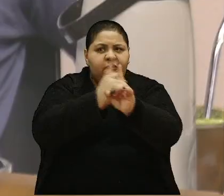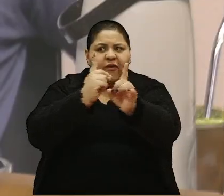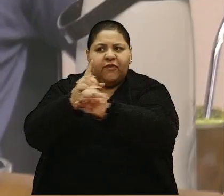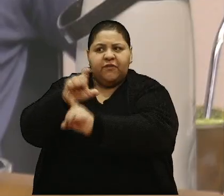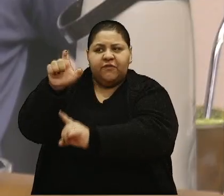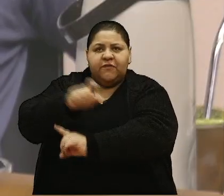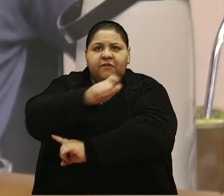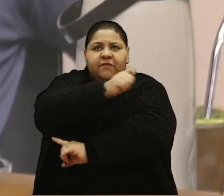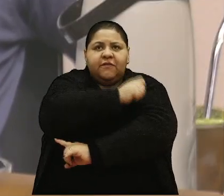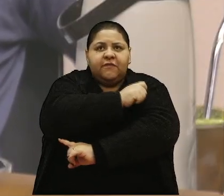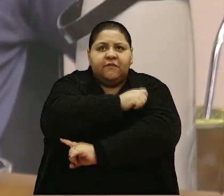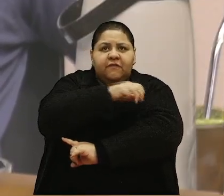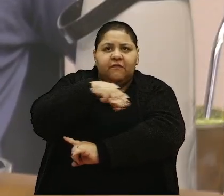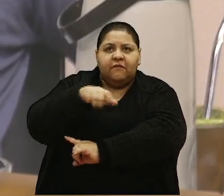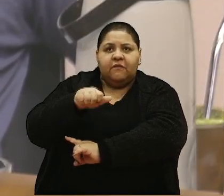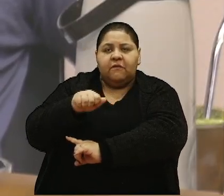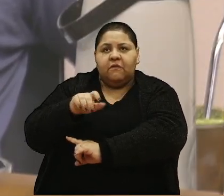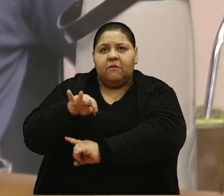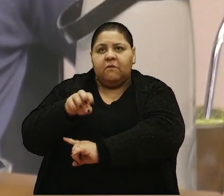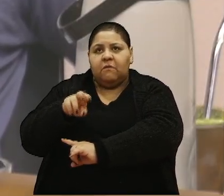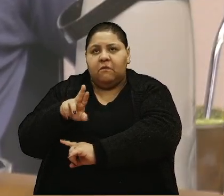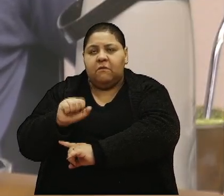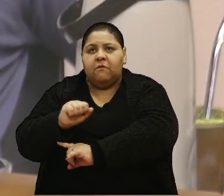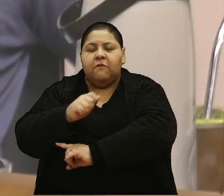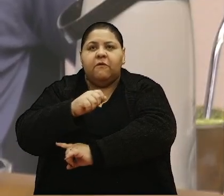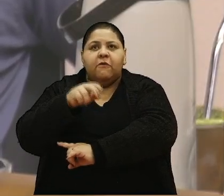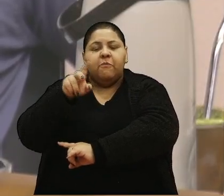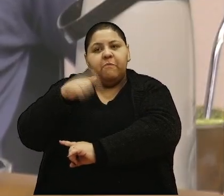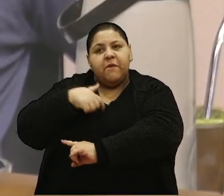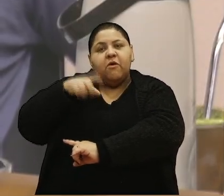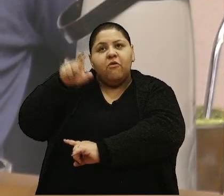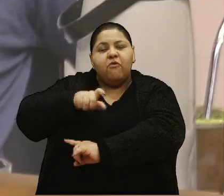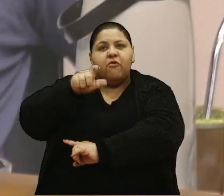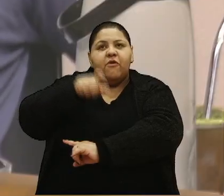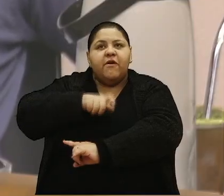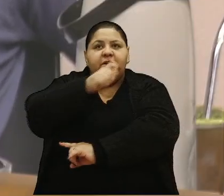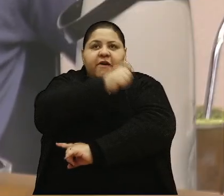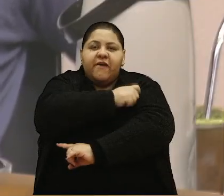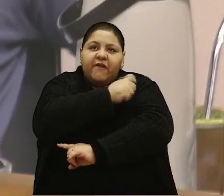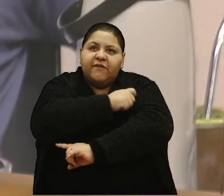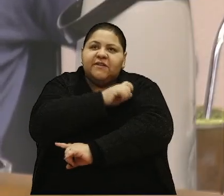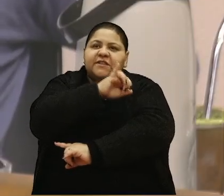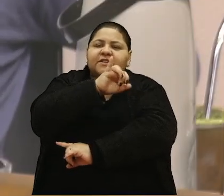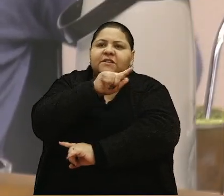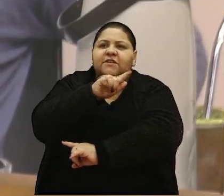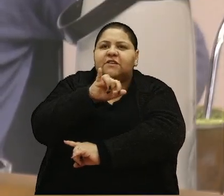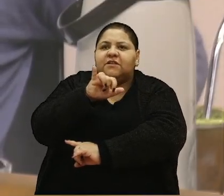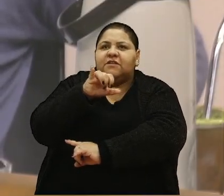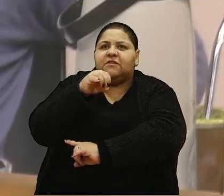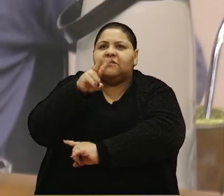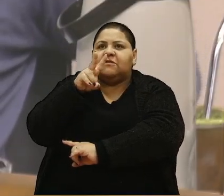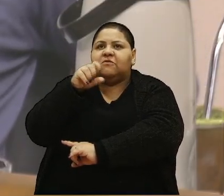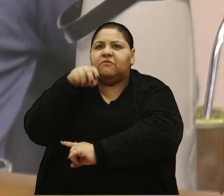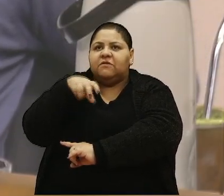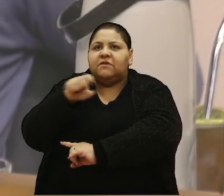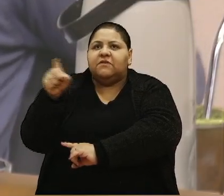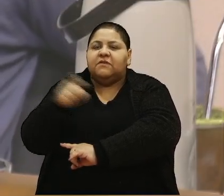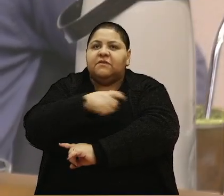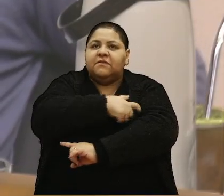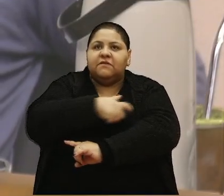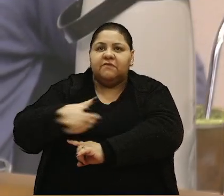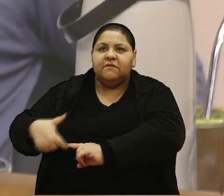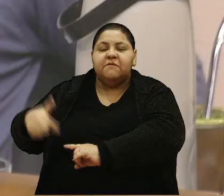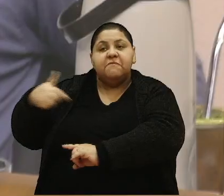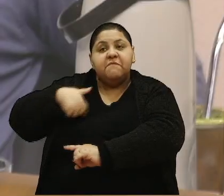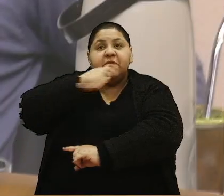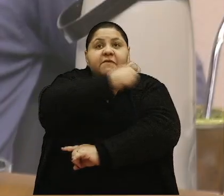ex-alunos. O Matheus Henrique, meu ex-aluno lá do Padre Antônio Vieira, no Garbim, e a Giovana, que é embaixatriz da Festa da Uva e foi minha